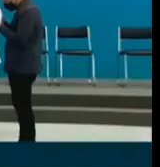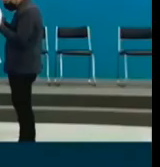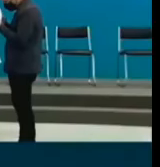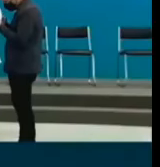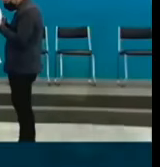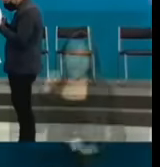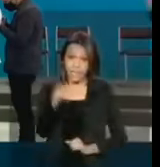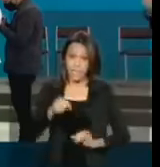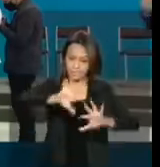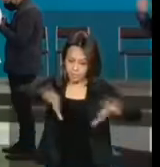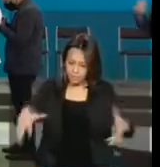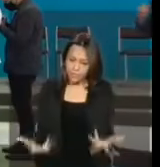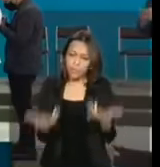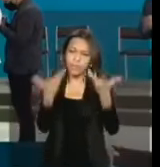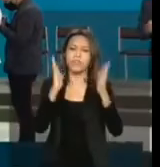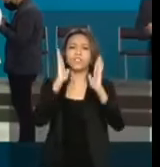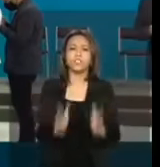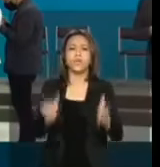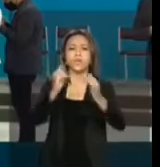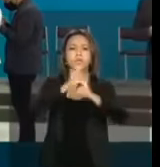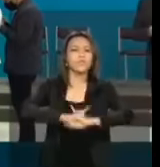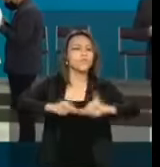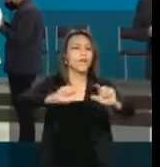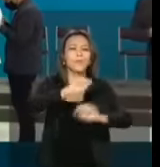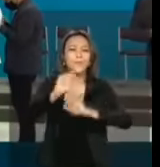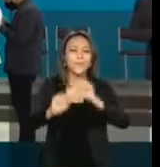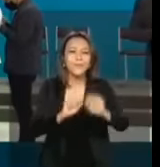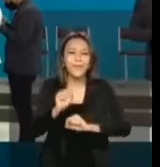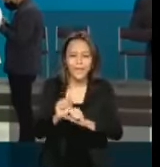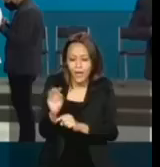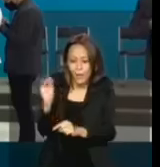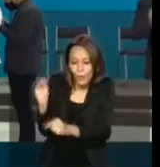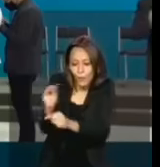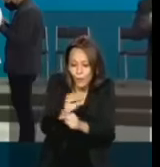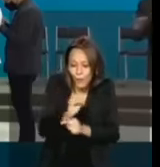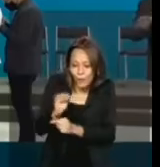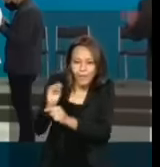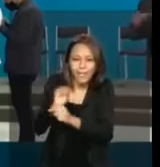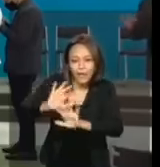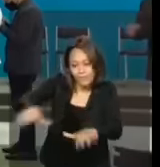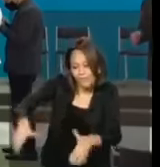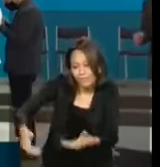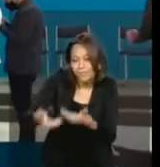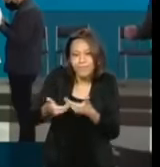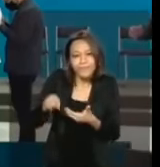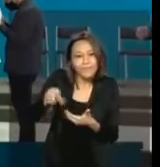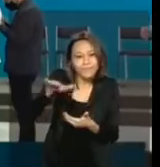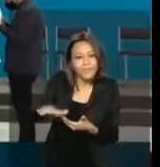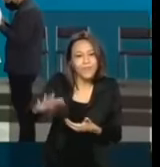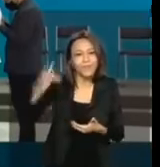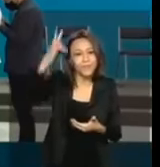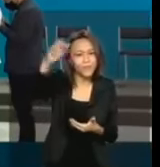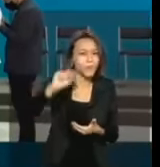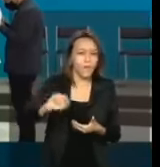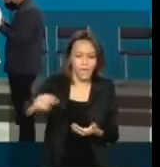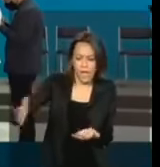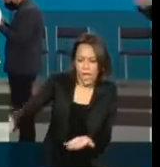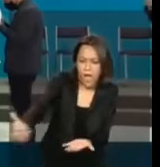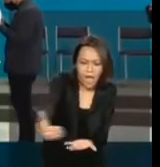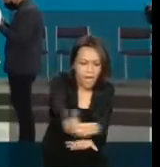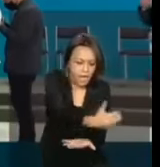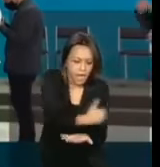Durante a cerimônia, foi lançada a campanha Apadrinhe um Futuro, para arrecadar doações que serão destinadas a